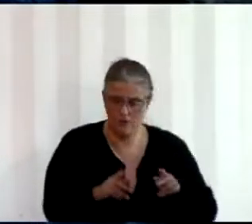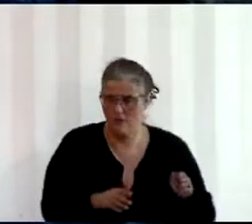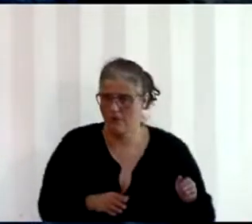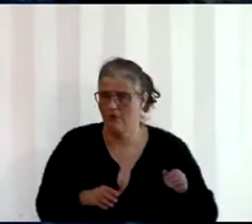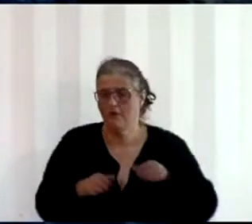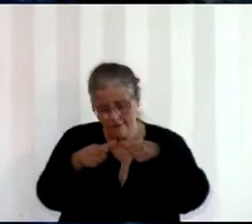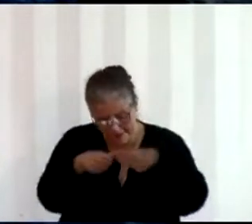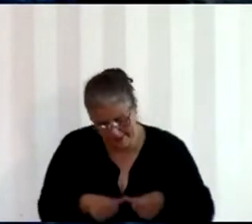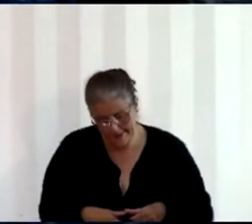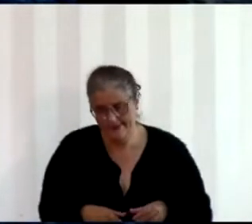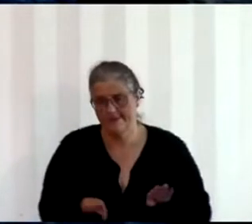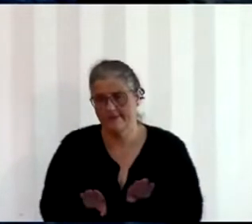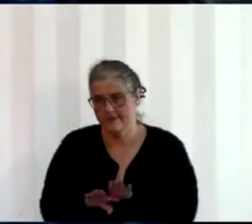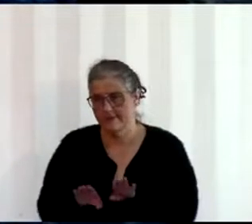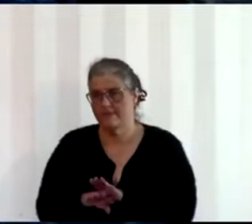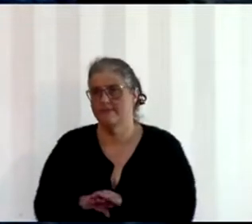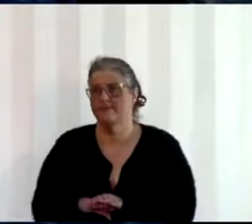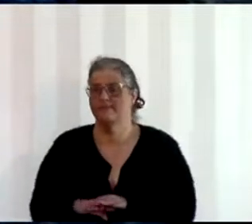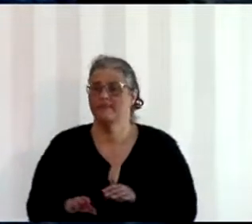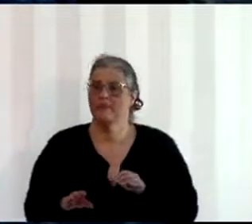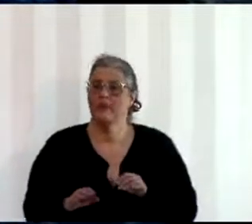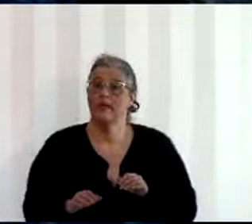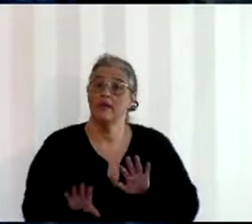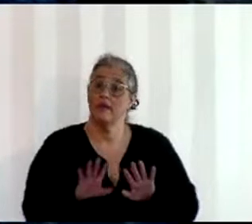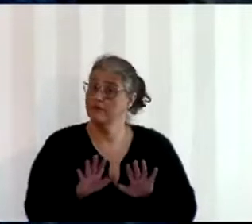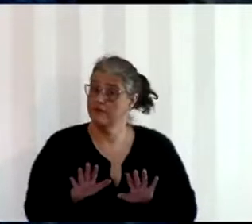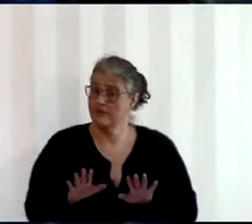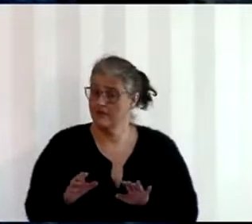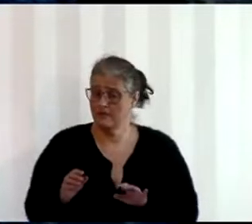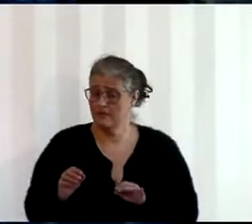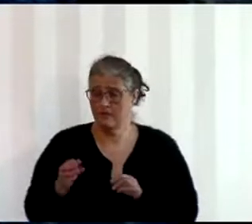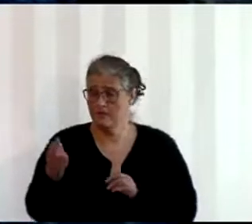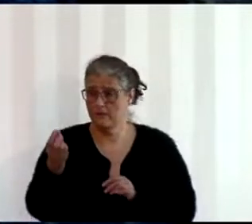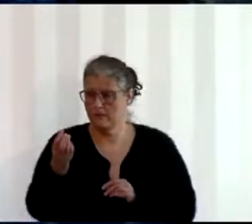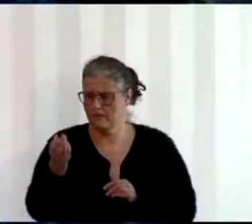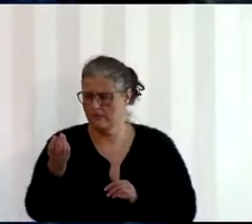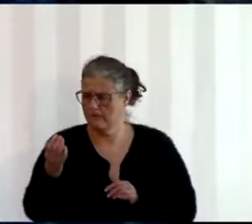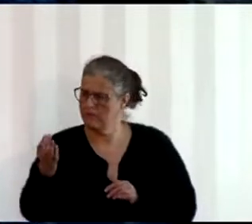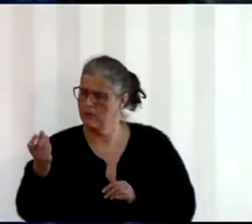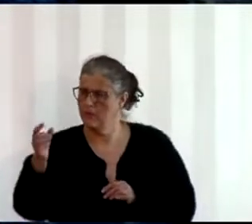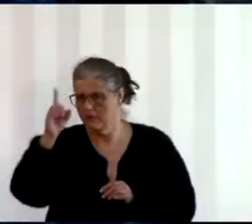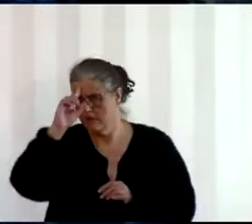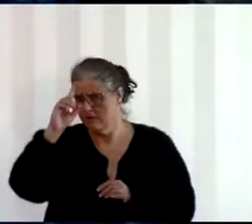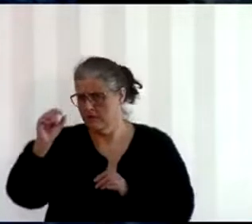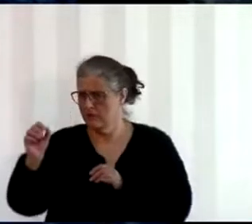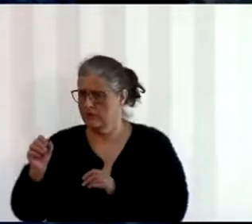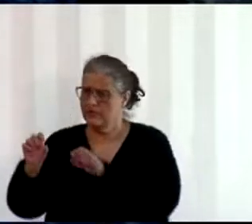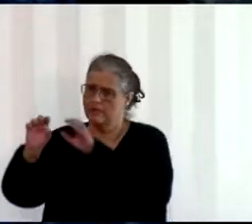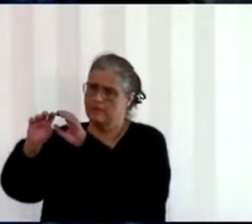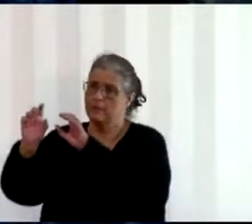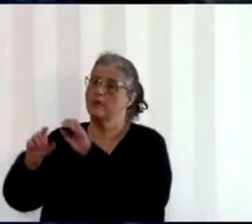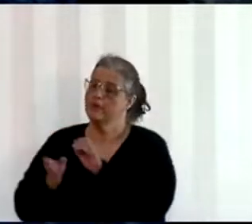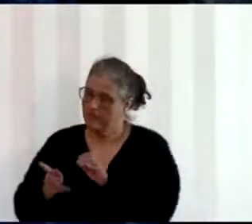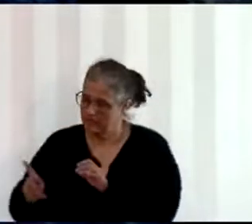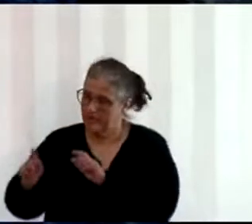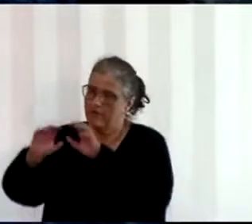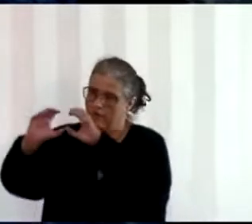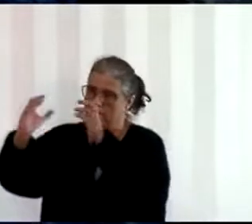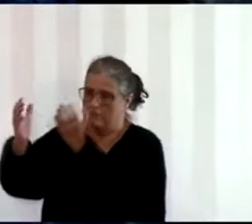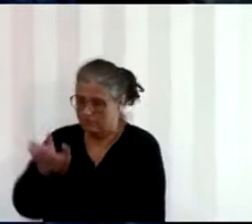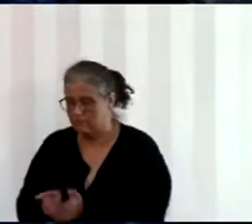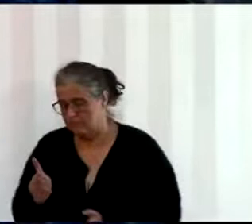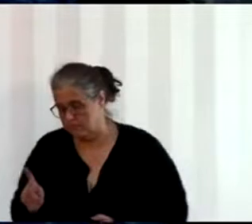partiam. Às vezes, a nuvem ficava poucos dias sobre o tabernáculo. Então, segundo o mandado do